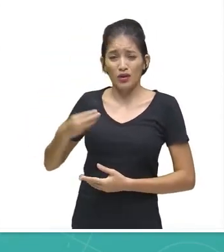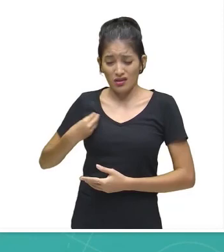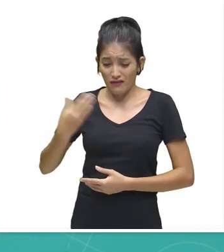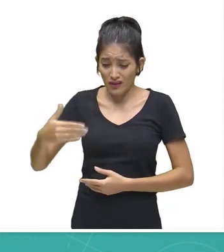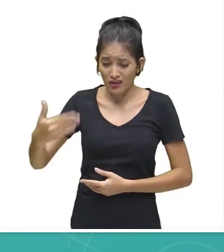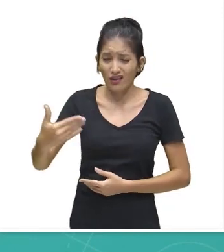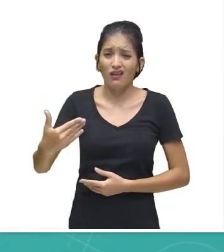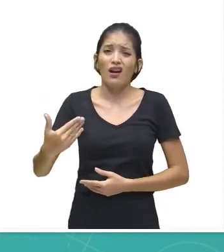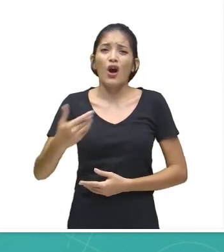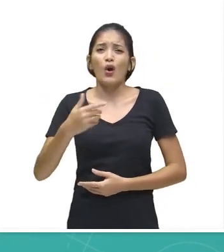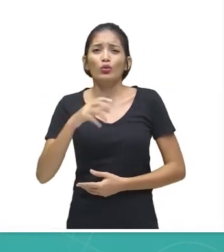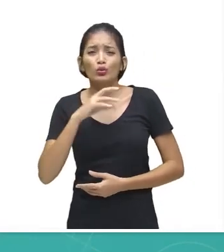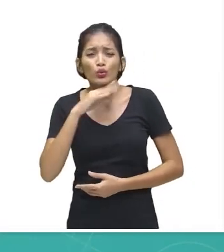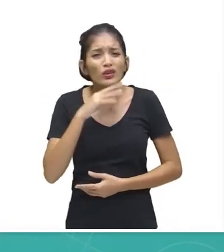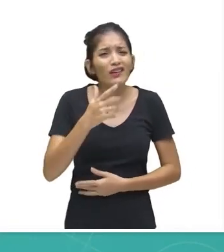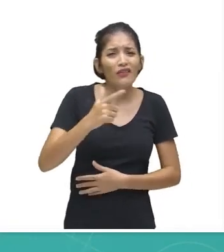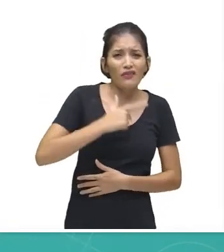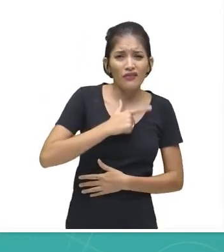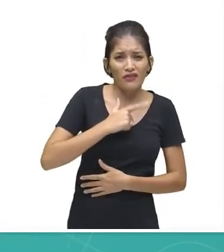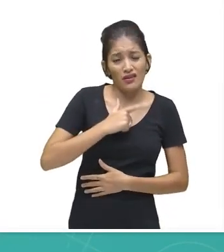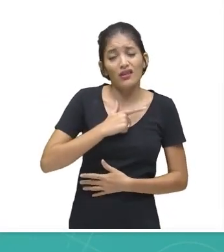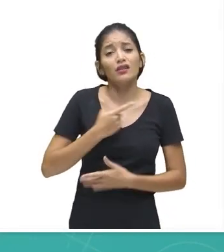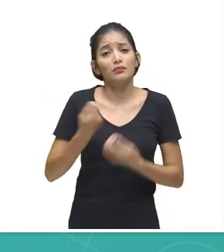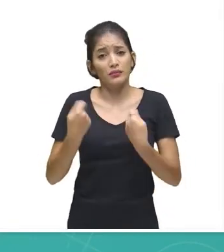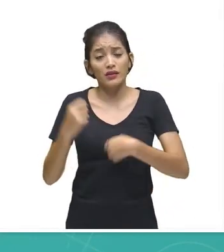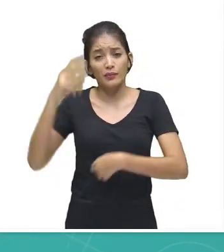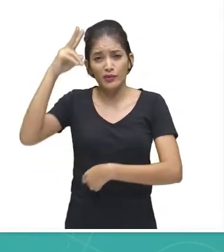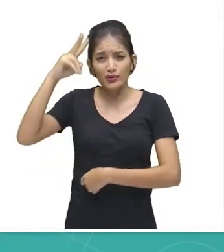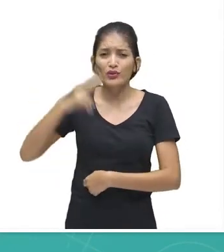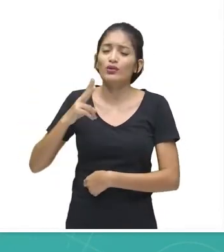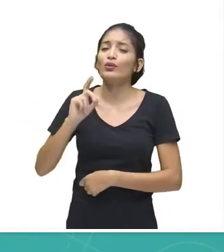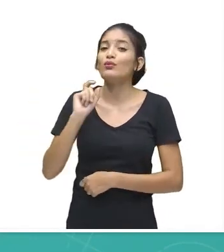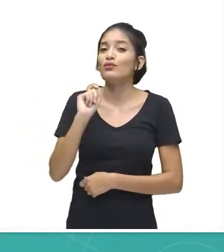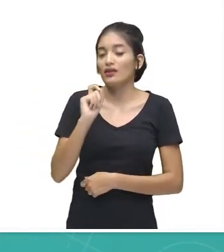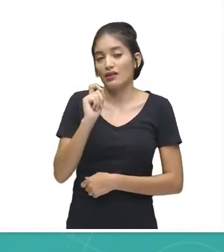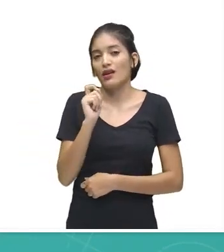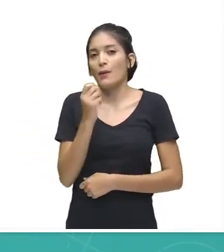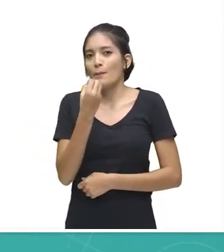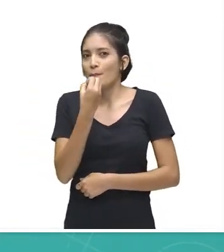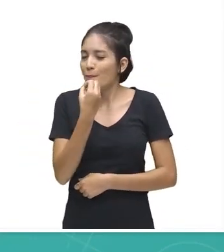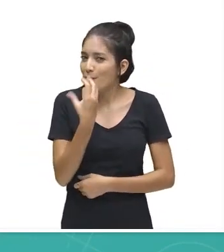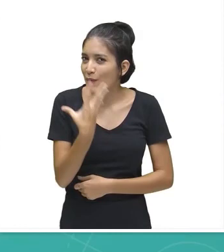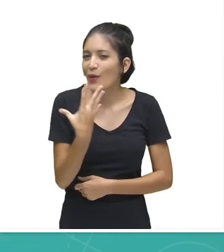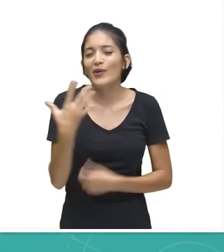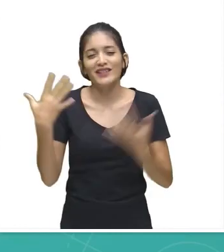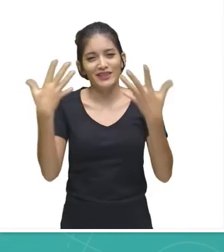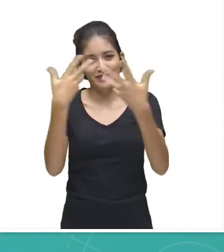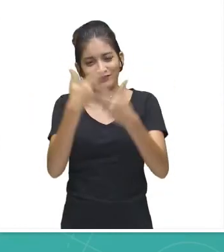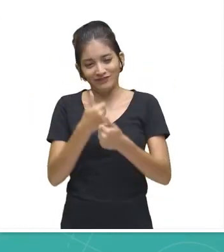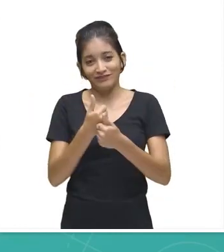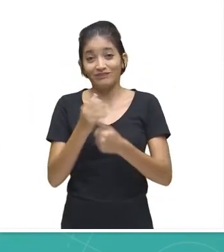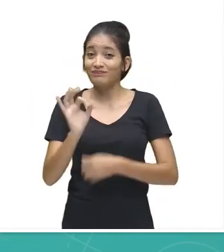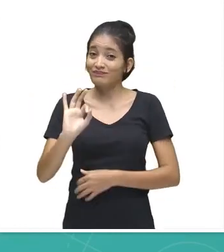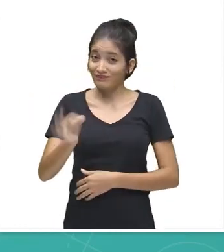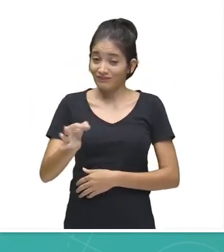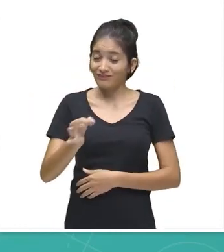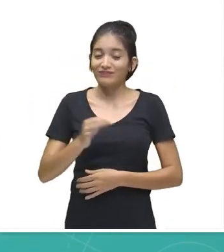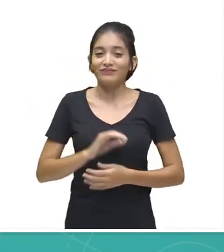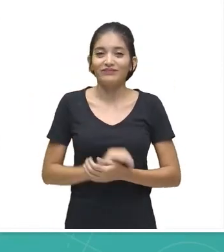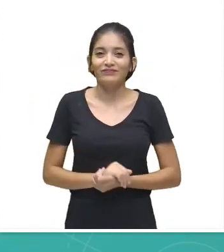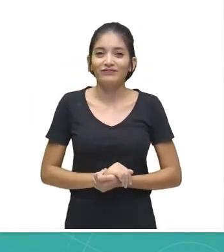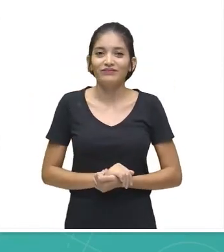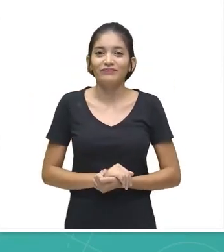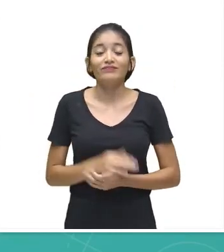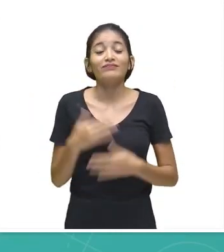nós queremos escrever sobre nós mesmos uma história muito bonita, certo, pessoal?